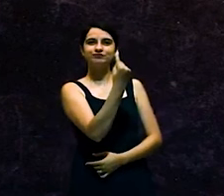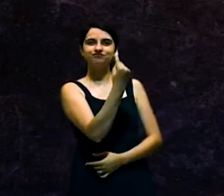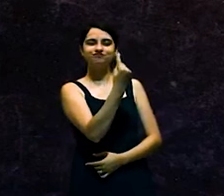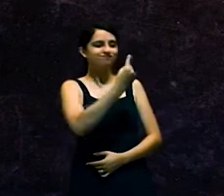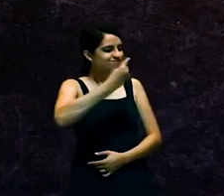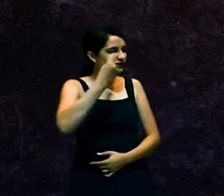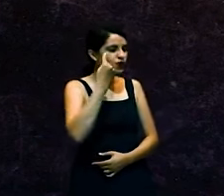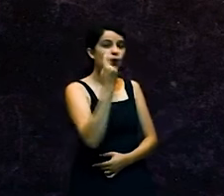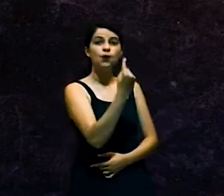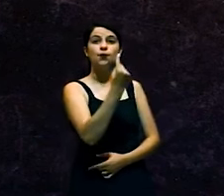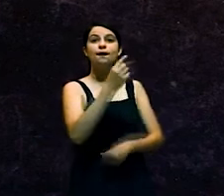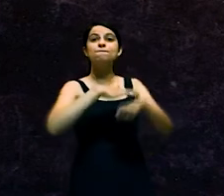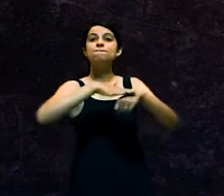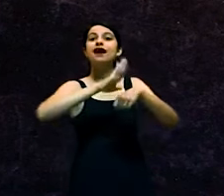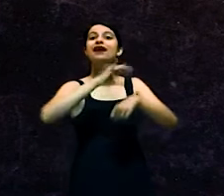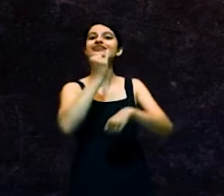uma é necessária.